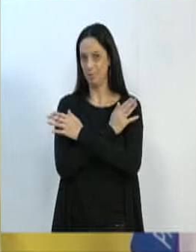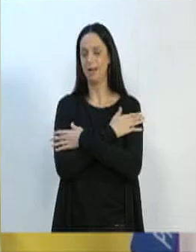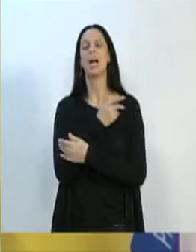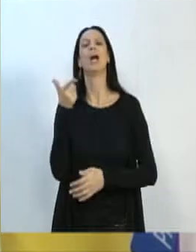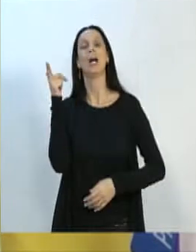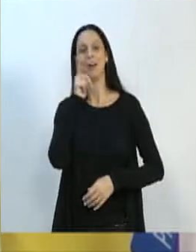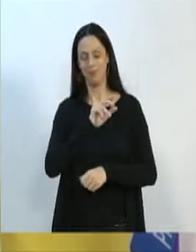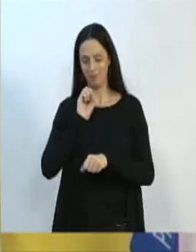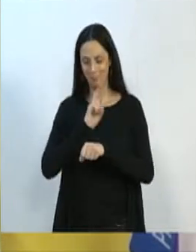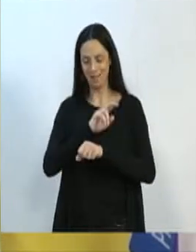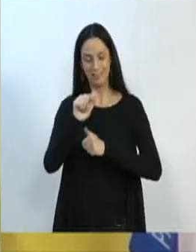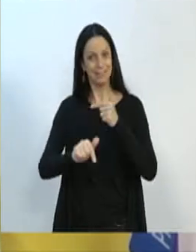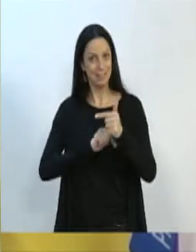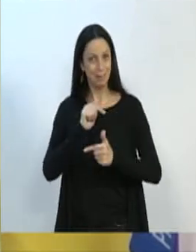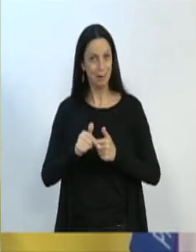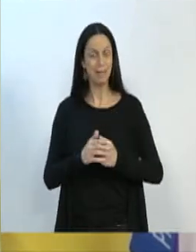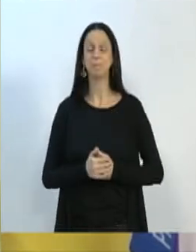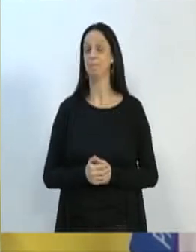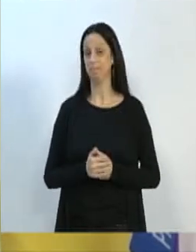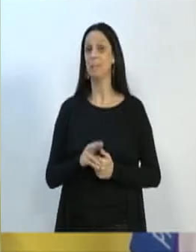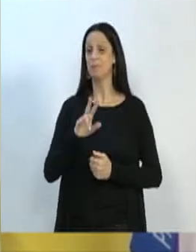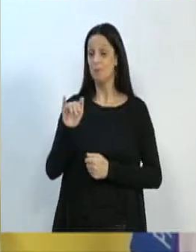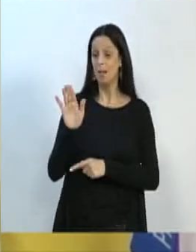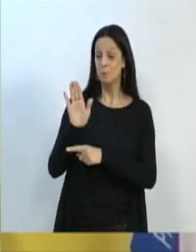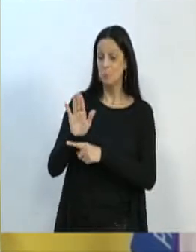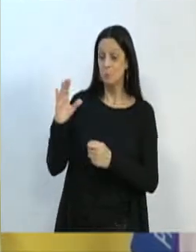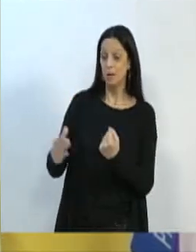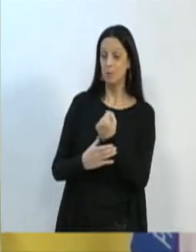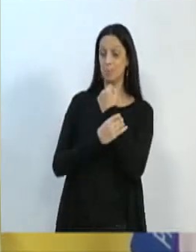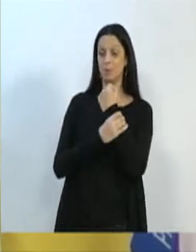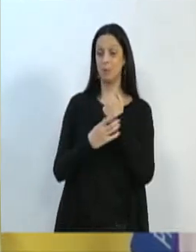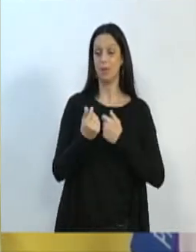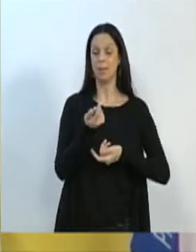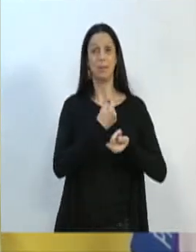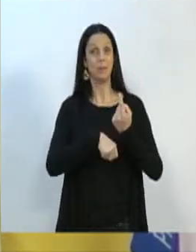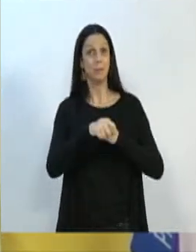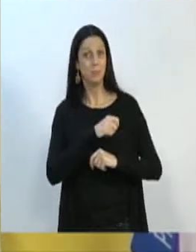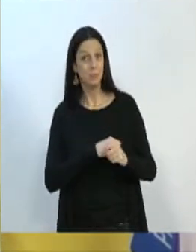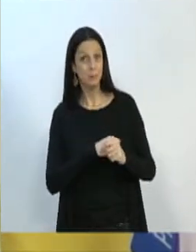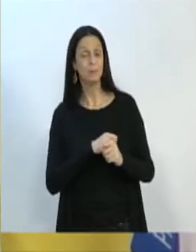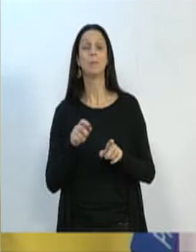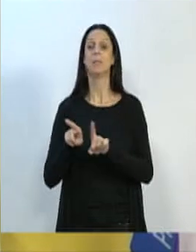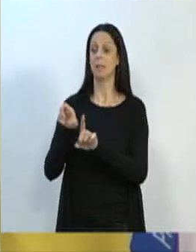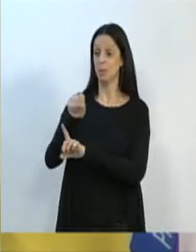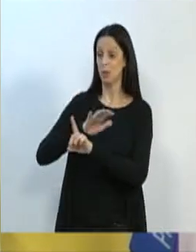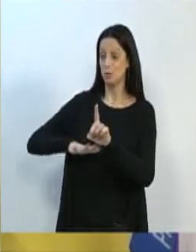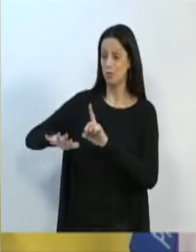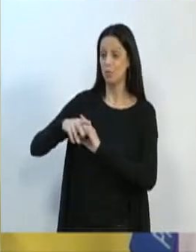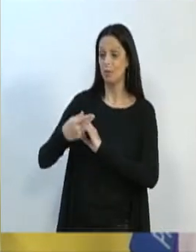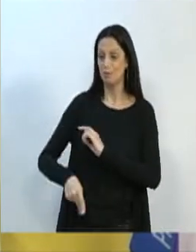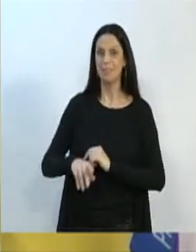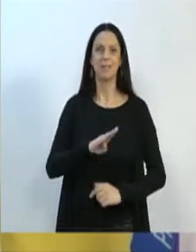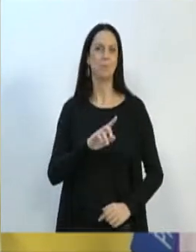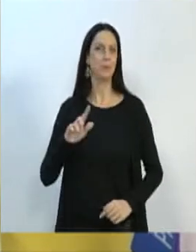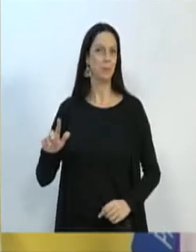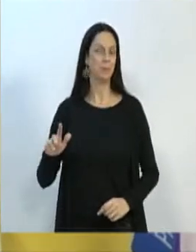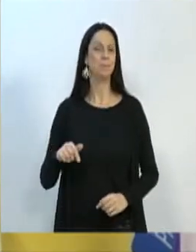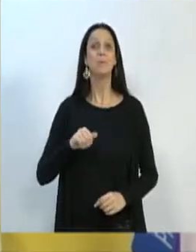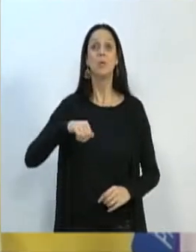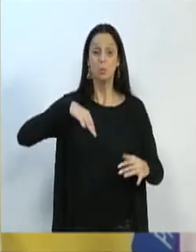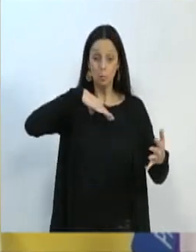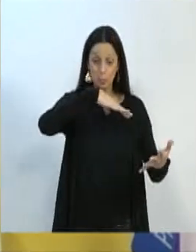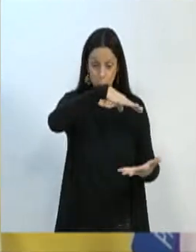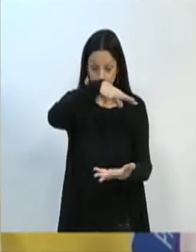de seguro para garantir o desenvolvimento econômico e social da cidade de Blumenau nenhum lugar do